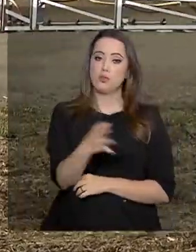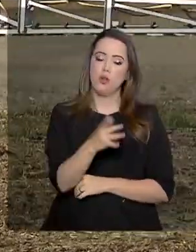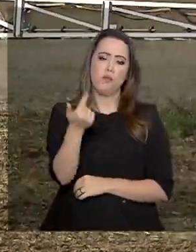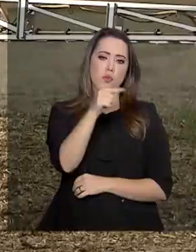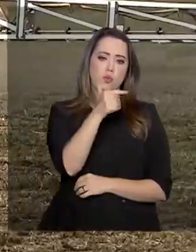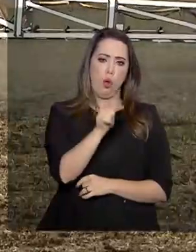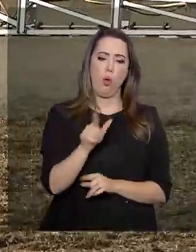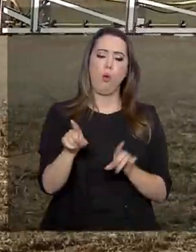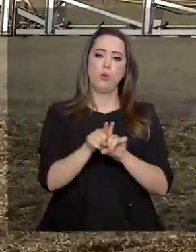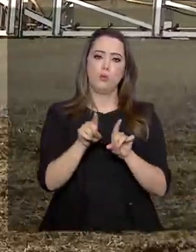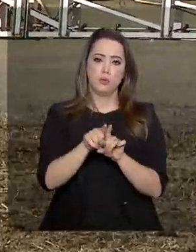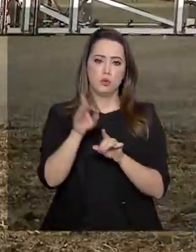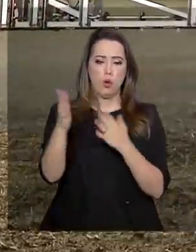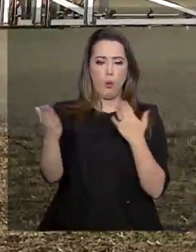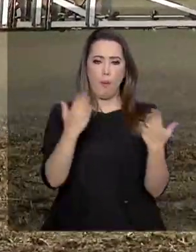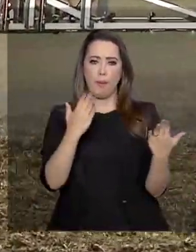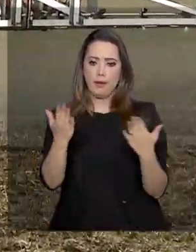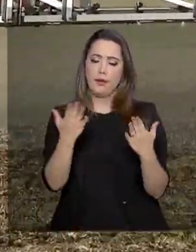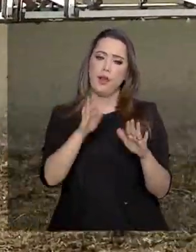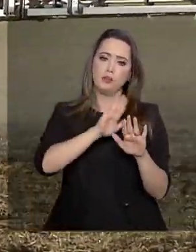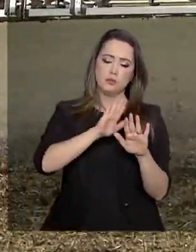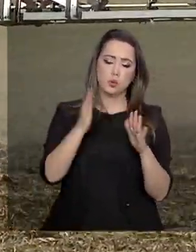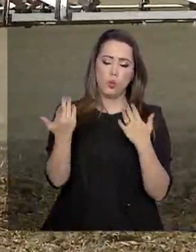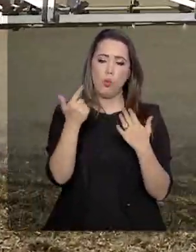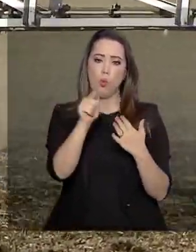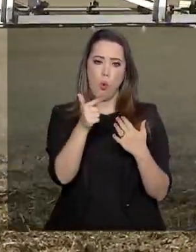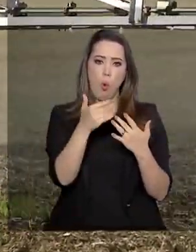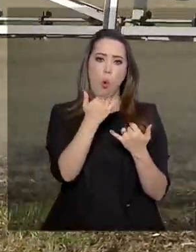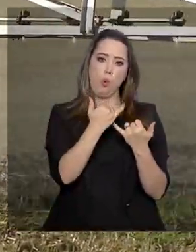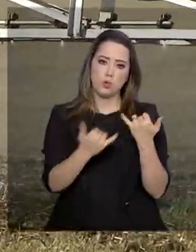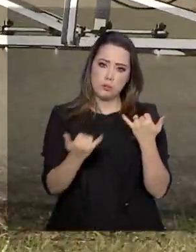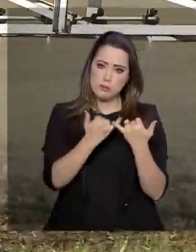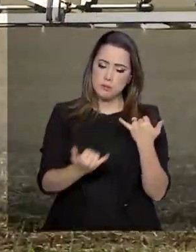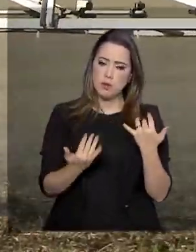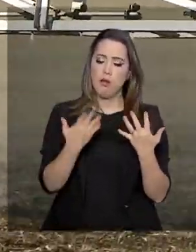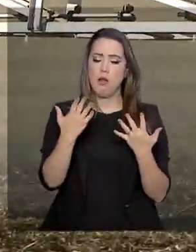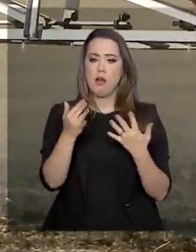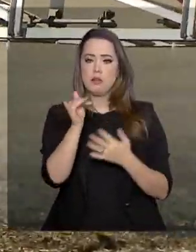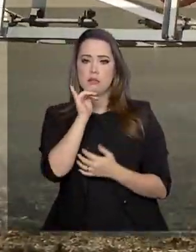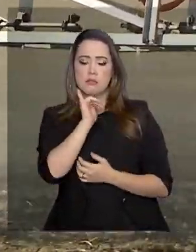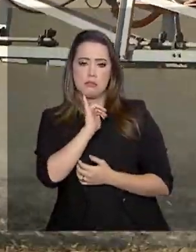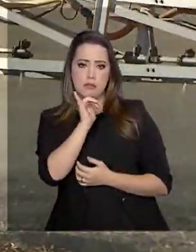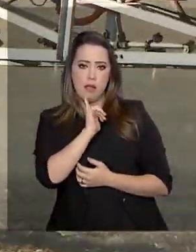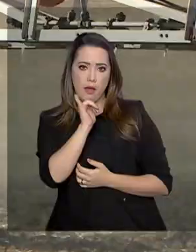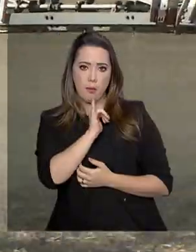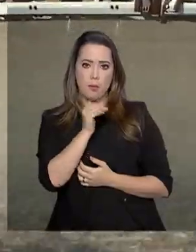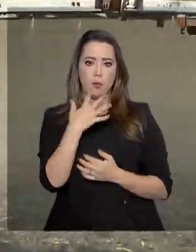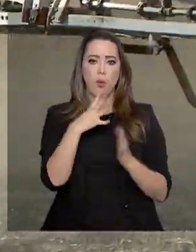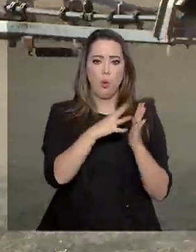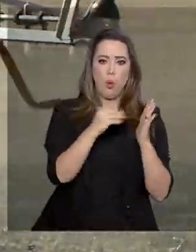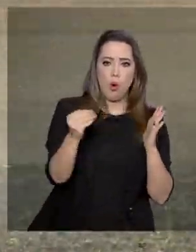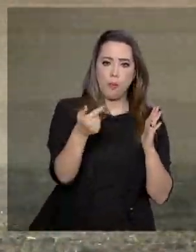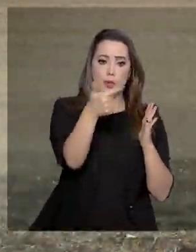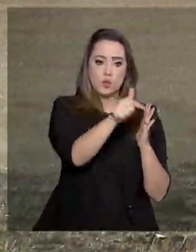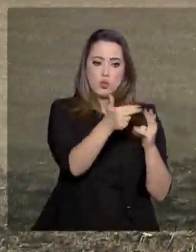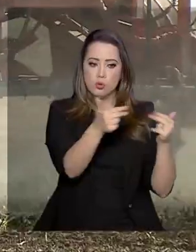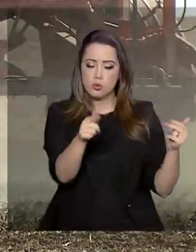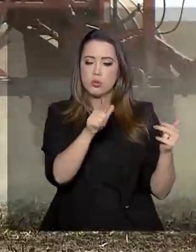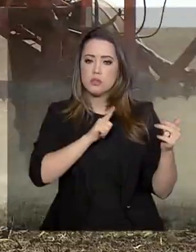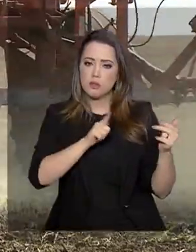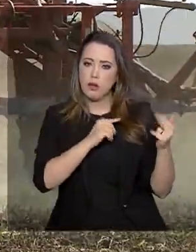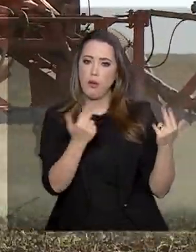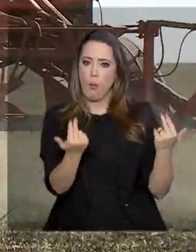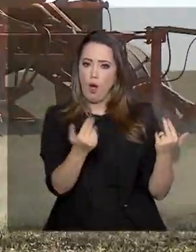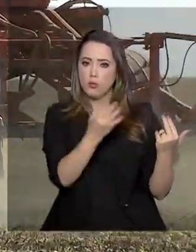classificados como equivalentes ou genéricos, ou seja, são produtos similares aos que já estão no mercado.